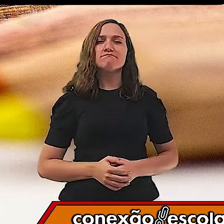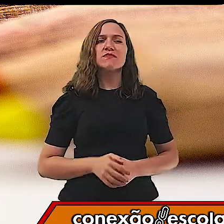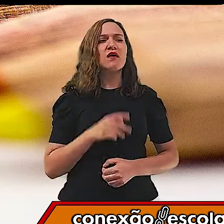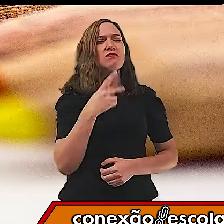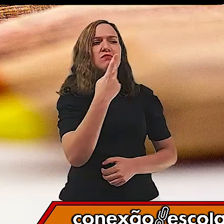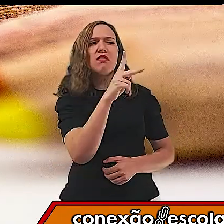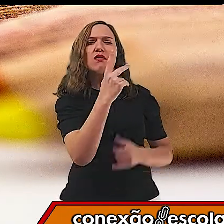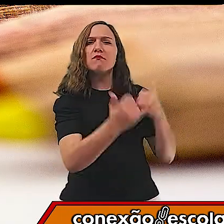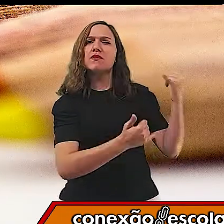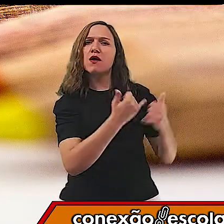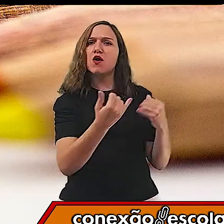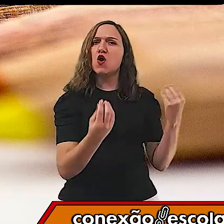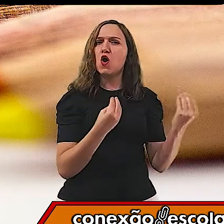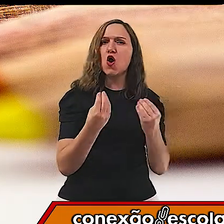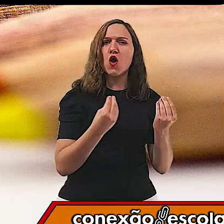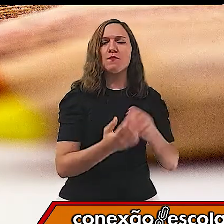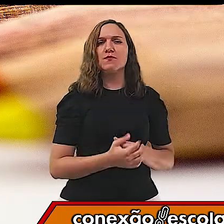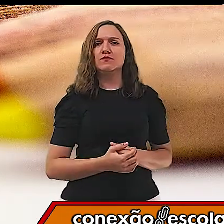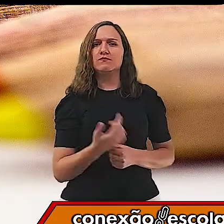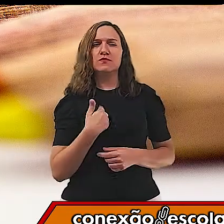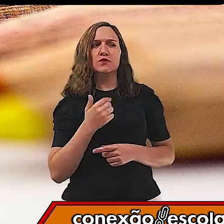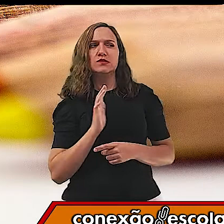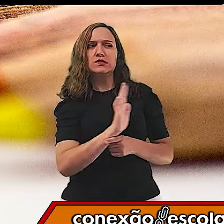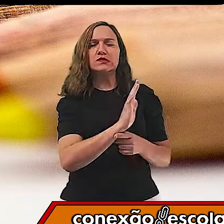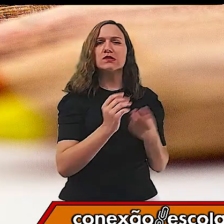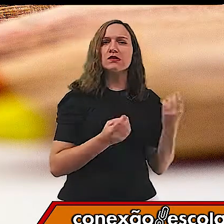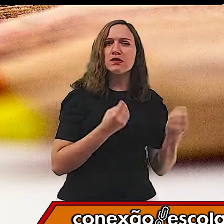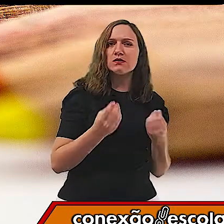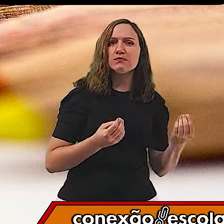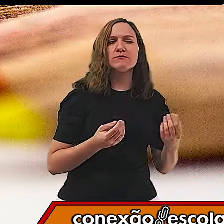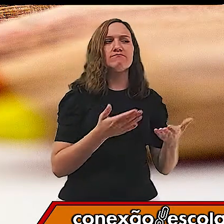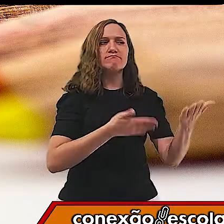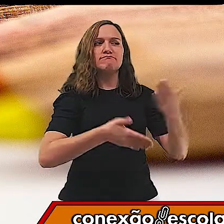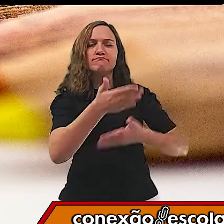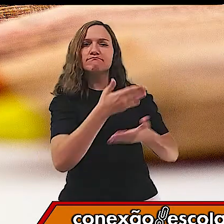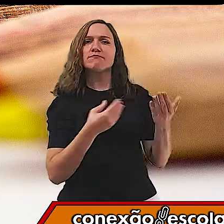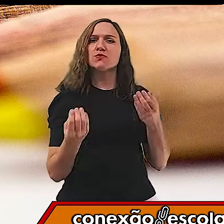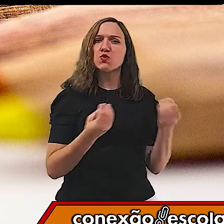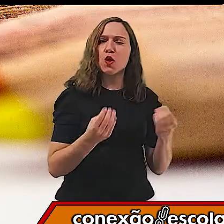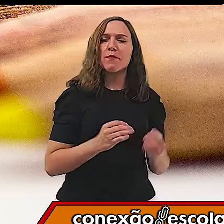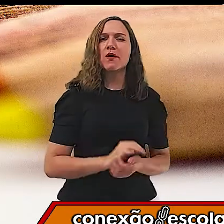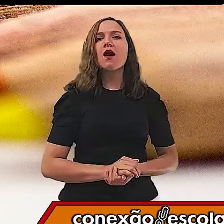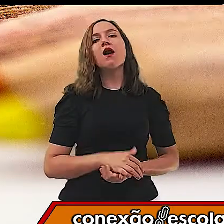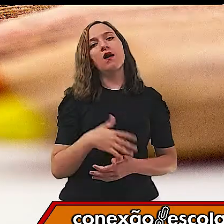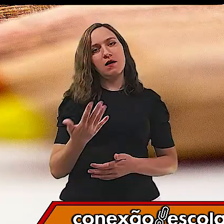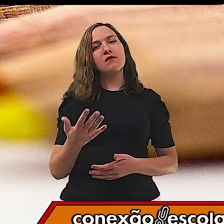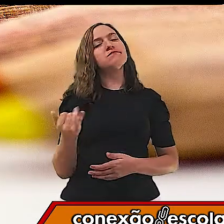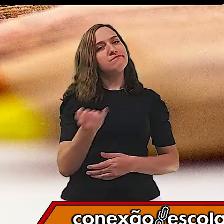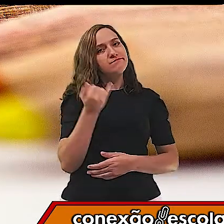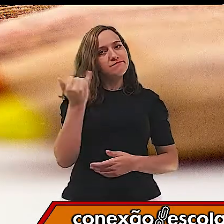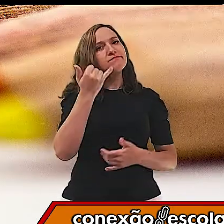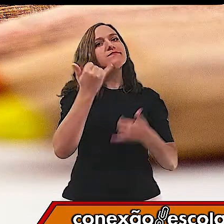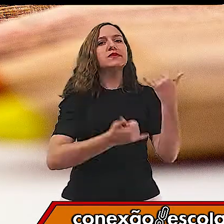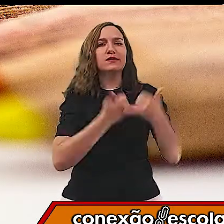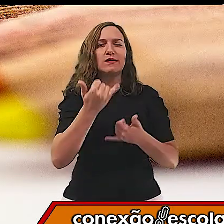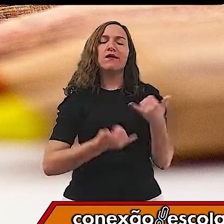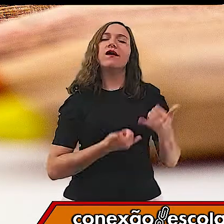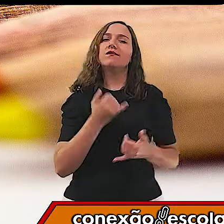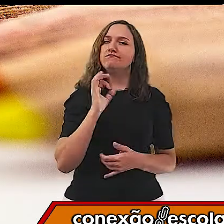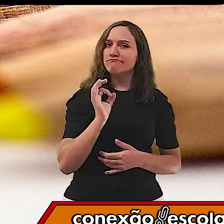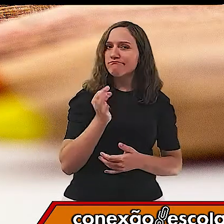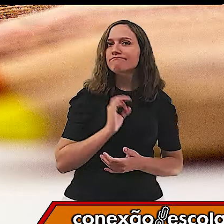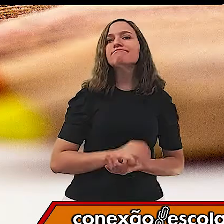Até onde eu posso ir? Nossa, tia Isabela, então é importante brincar? Muito! Através